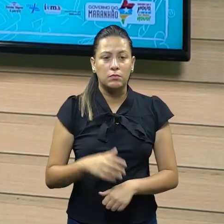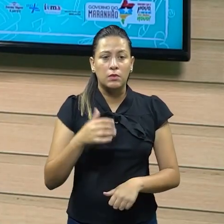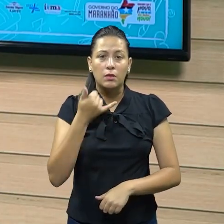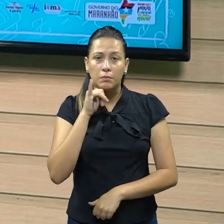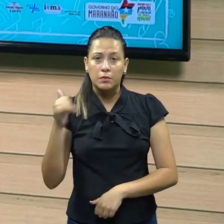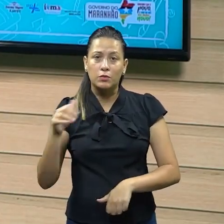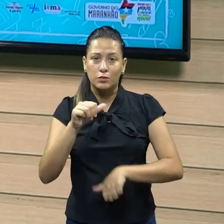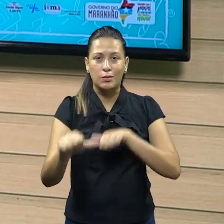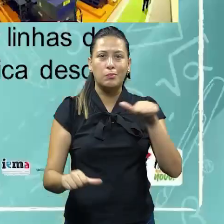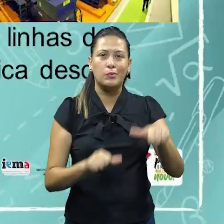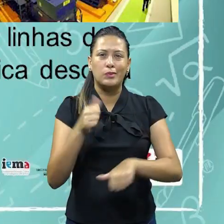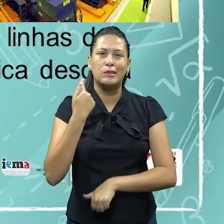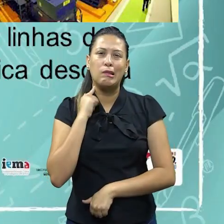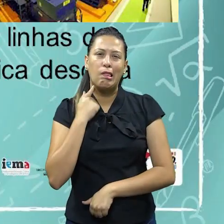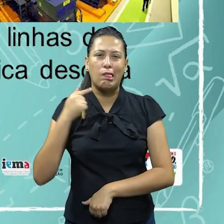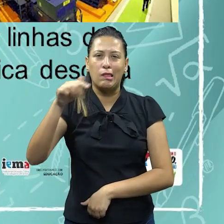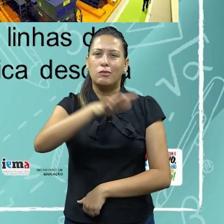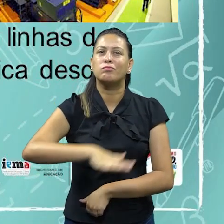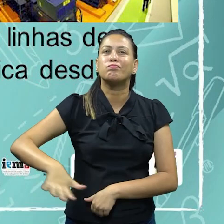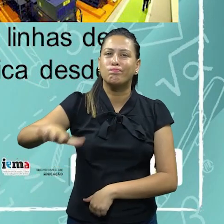energia poluente.